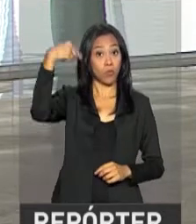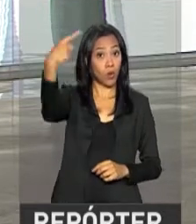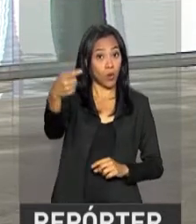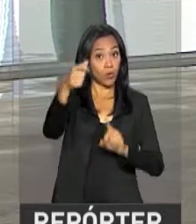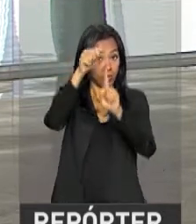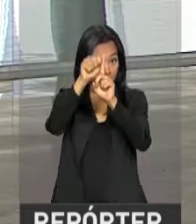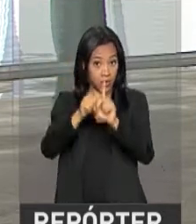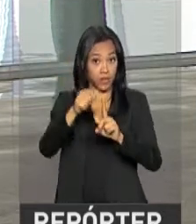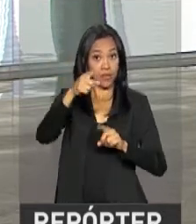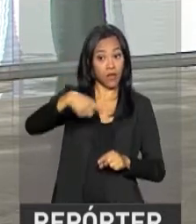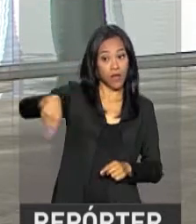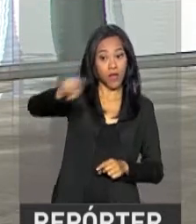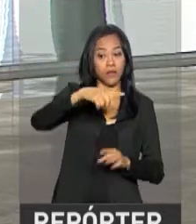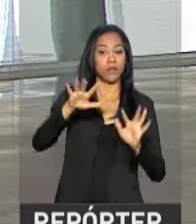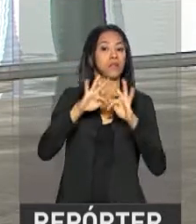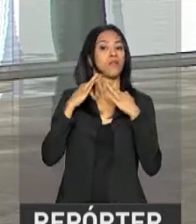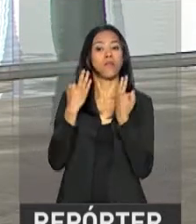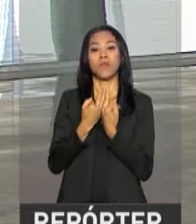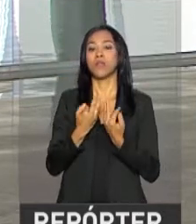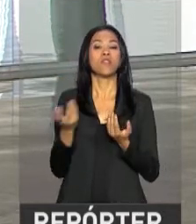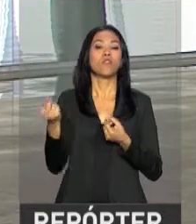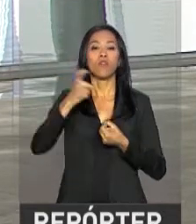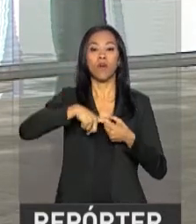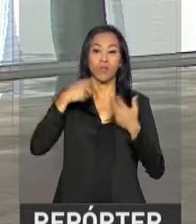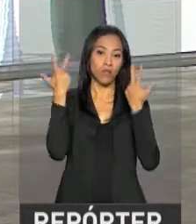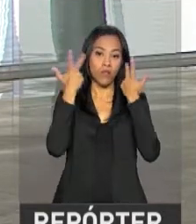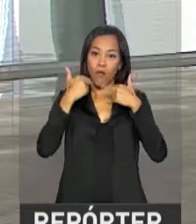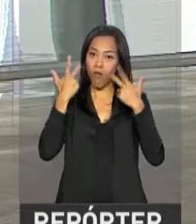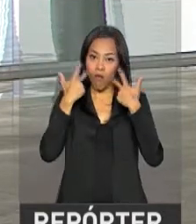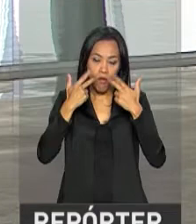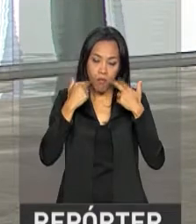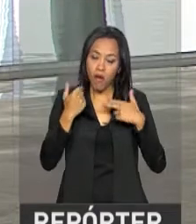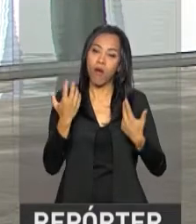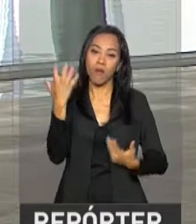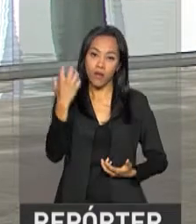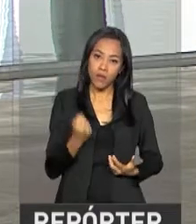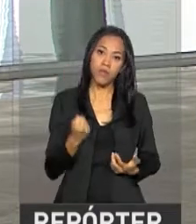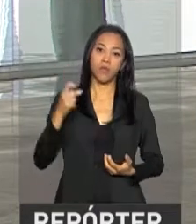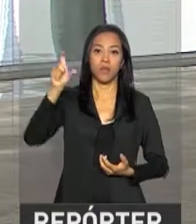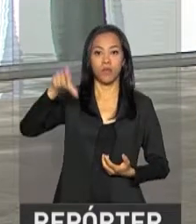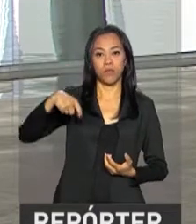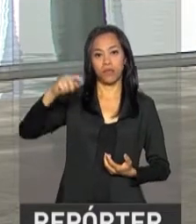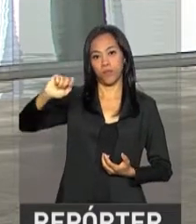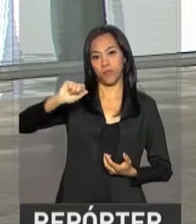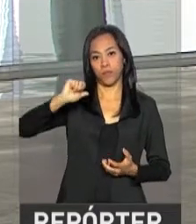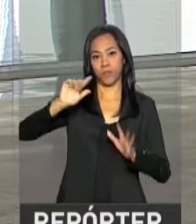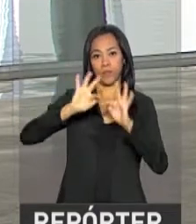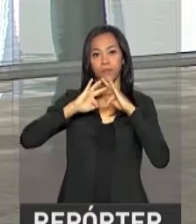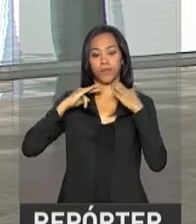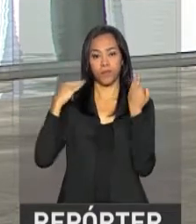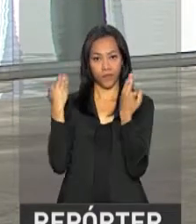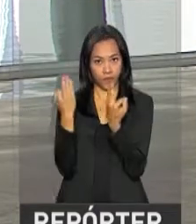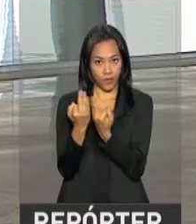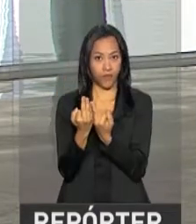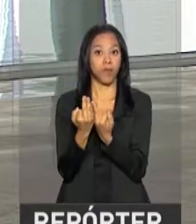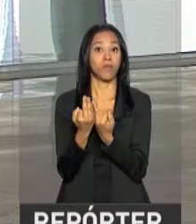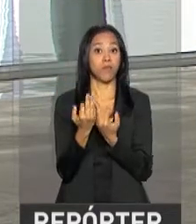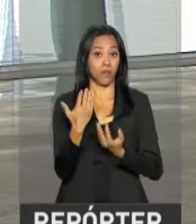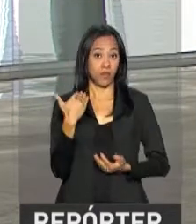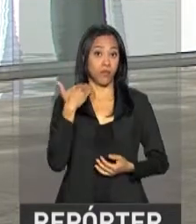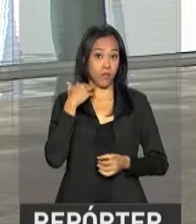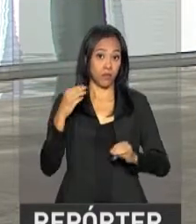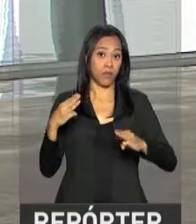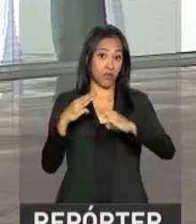essas famílias vão receber normalmente o benefício da caixa econômica federal o benefício do bolsa família na caixa